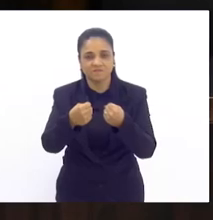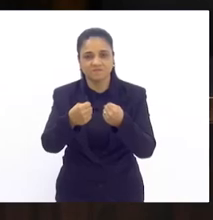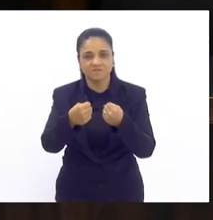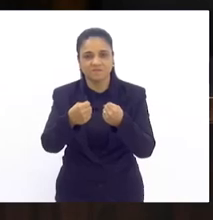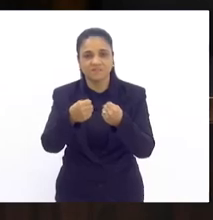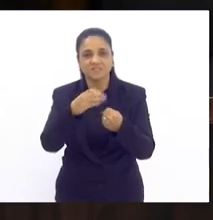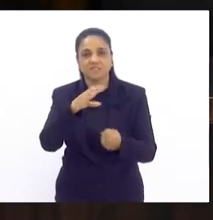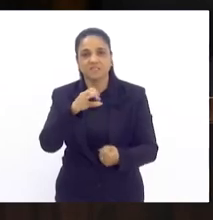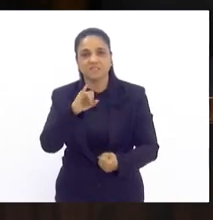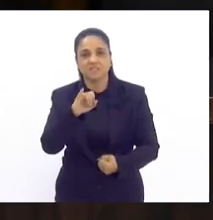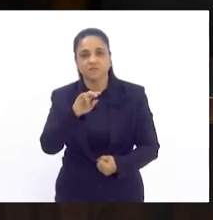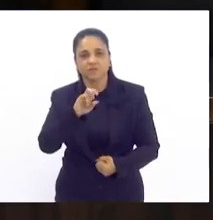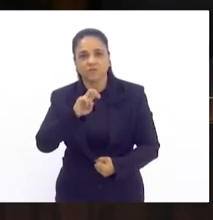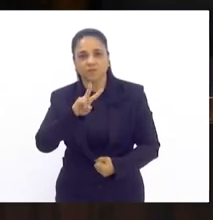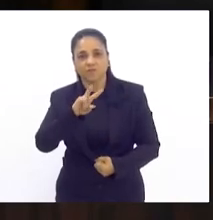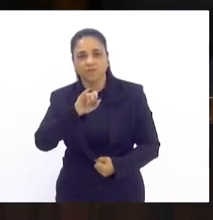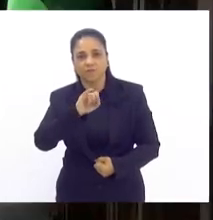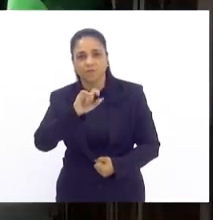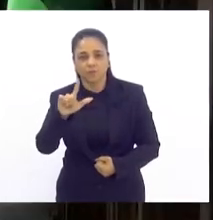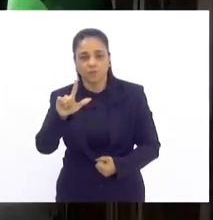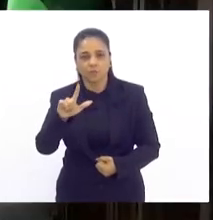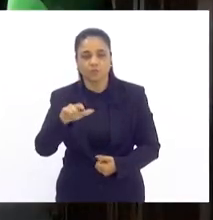Civil.